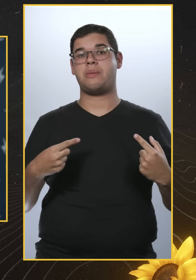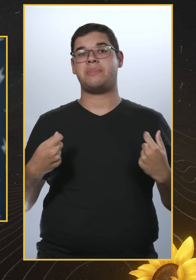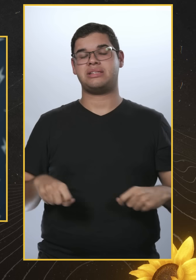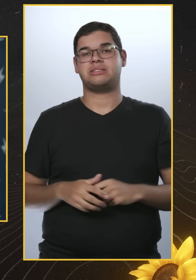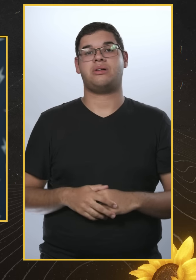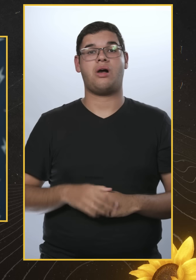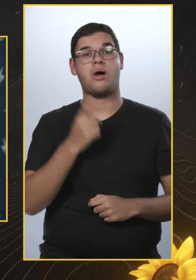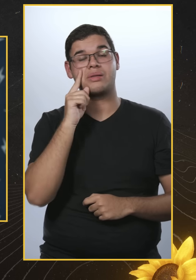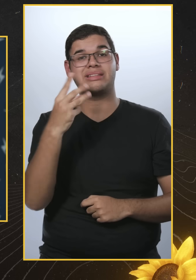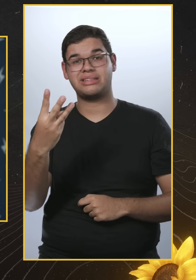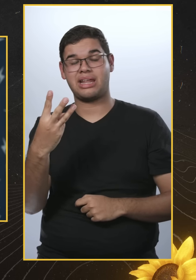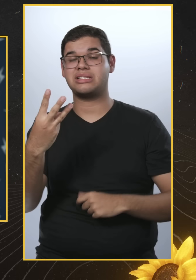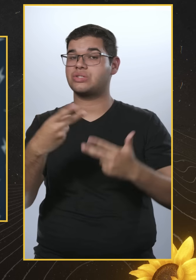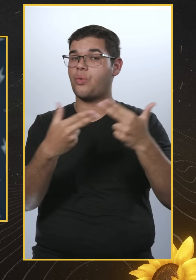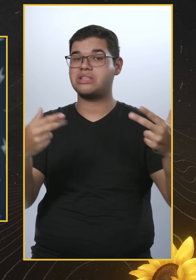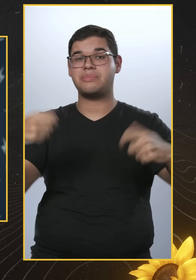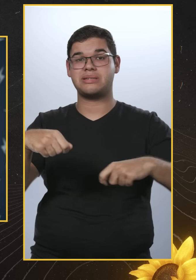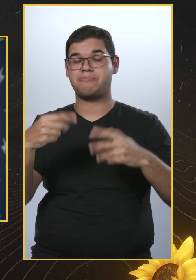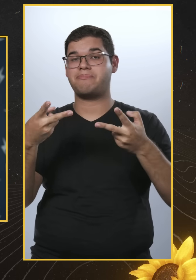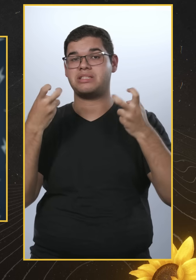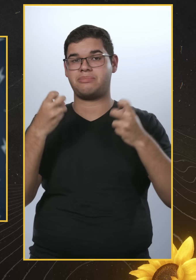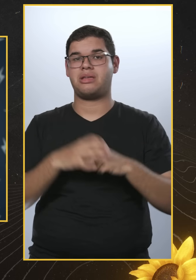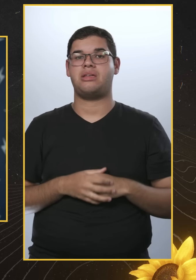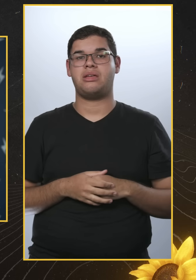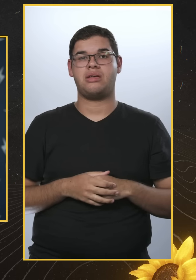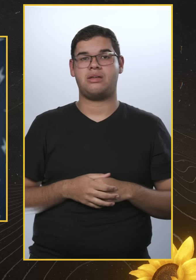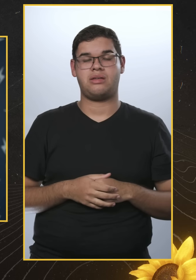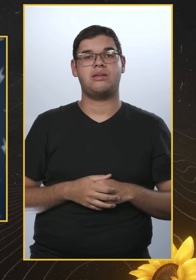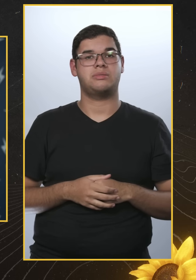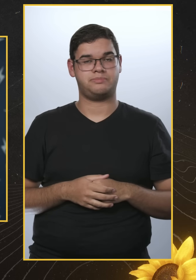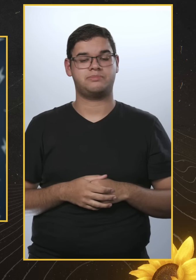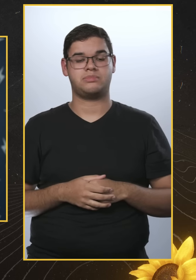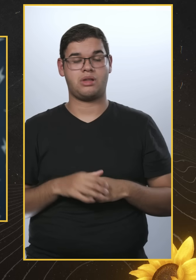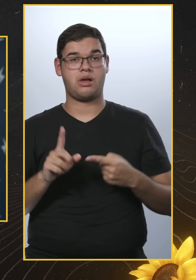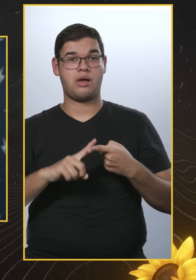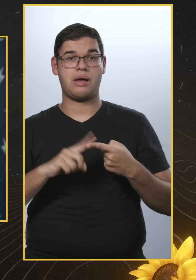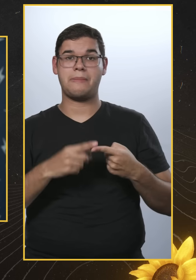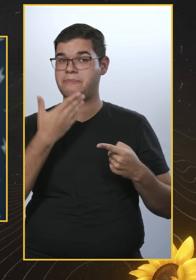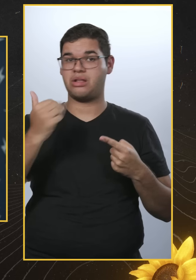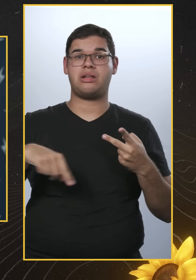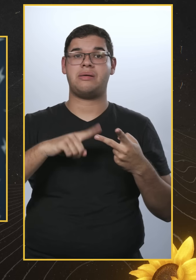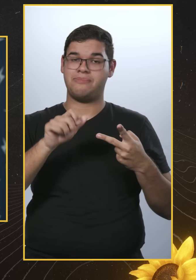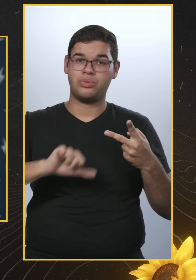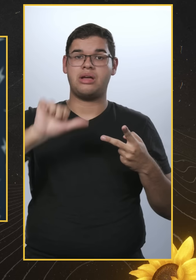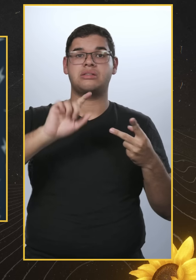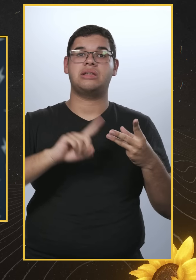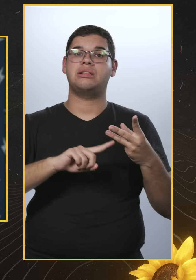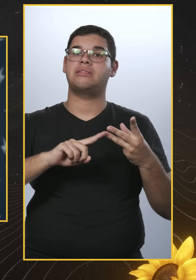coisas que você precisa perceber quando a pessoa tá em mudança é o tal do três cara melhora mudança e transformação